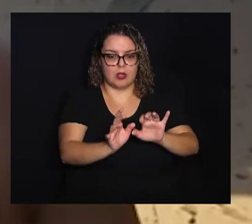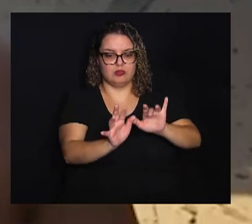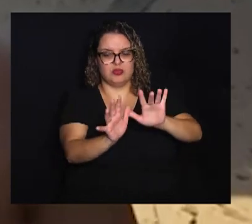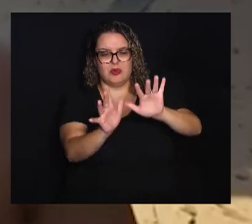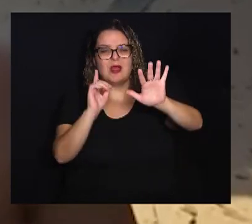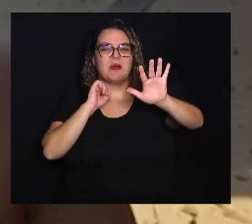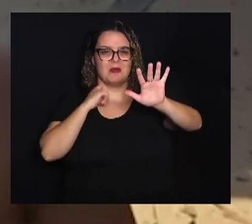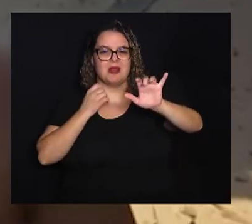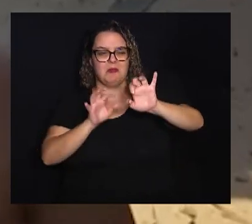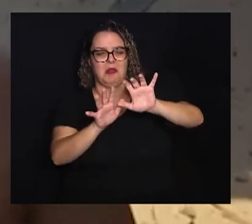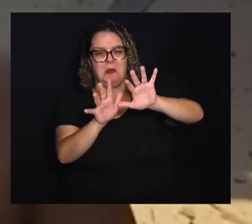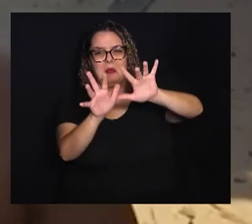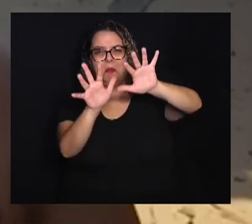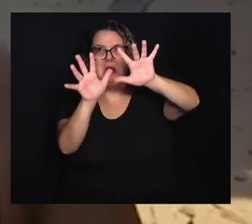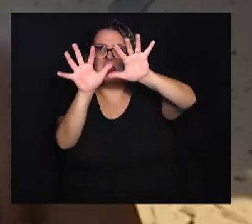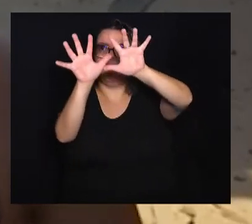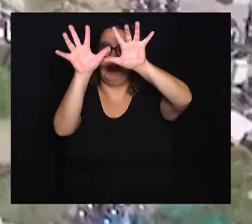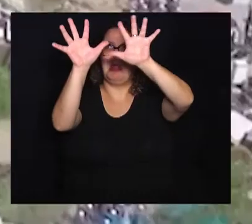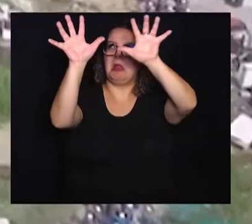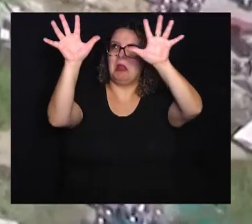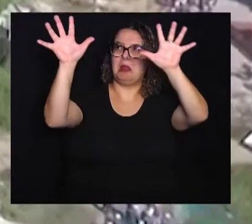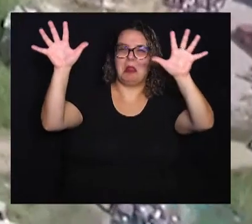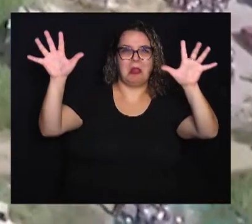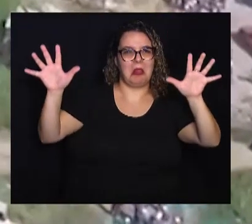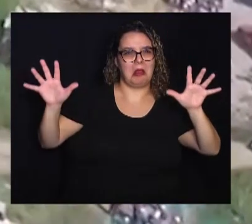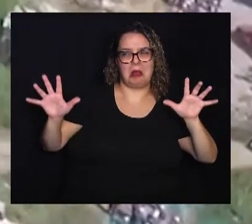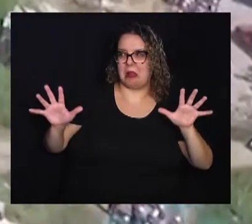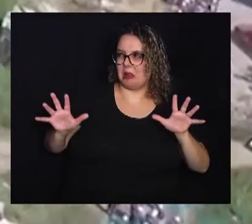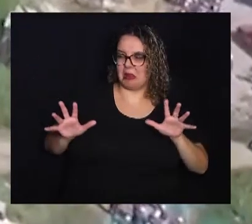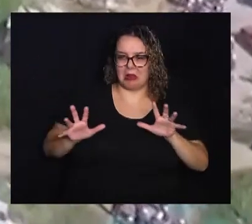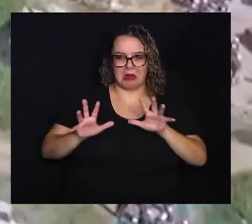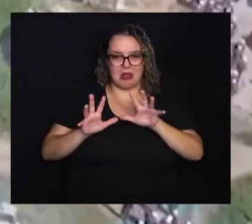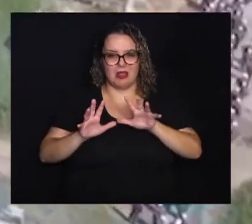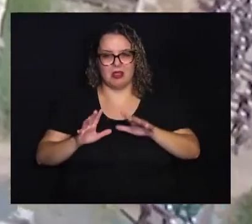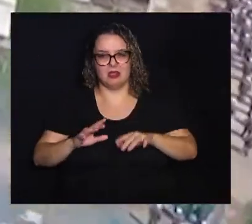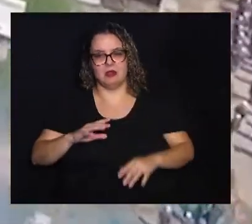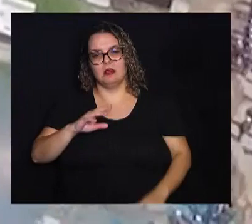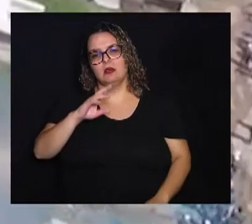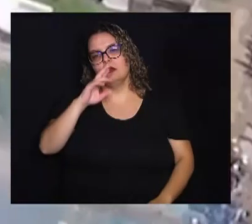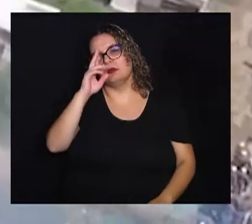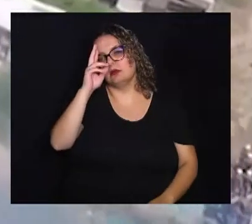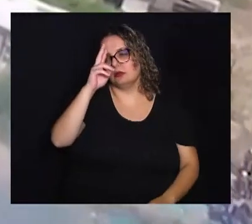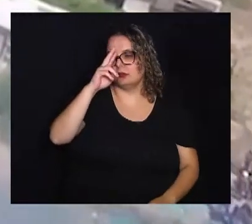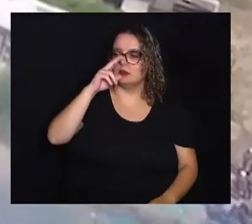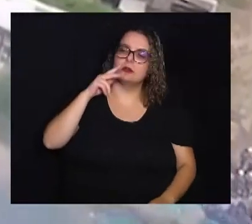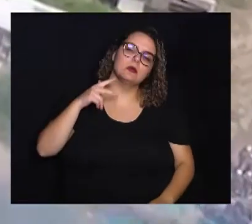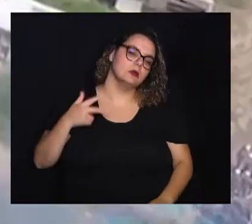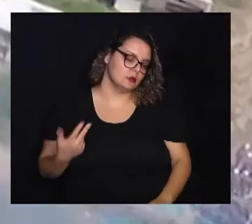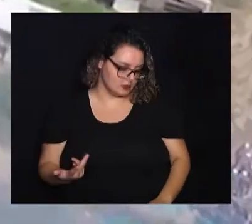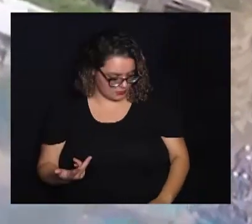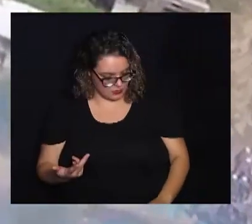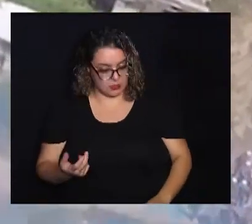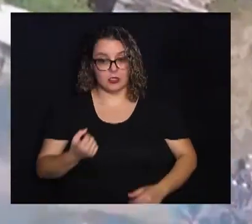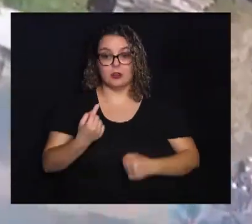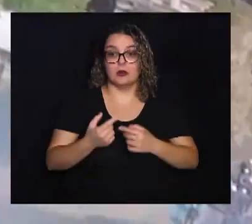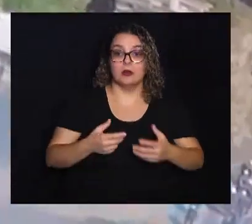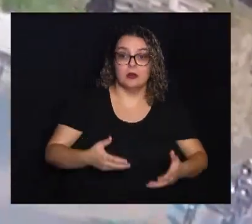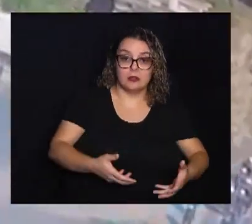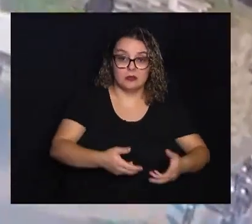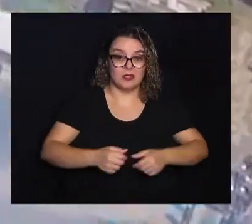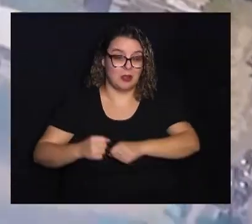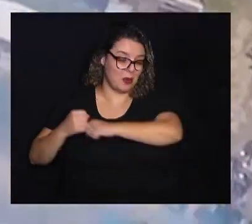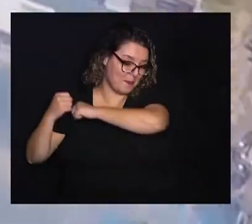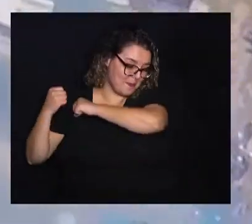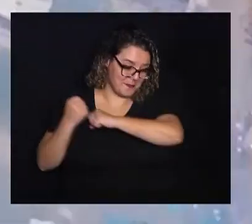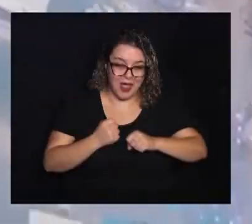preta começou a subir, moradores desmaiaram, teve companheiros que nós tivemos que estourar a